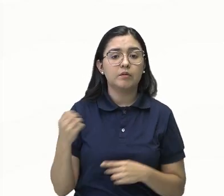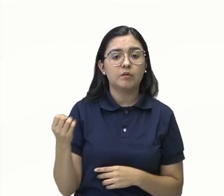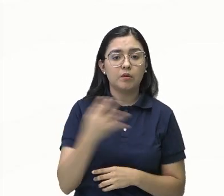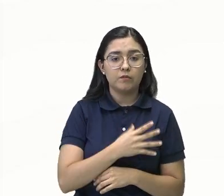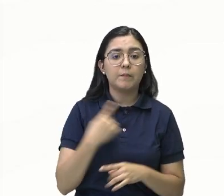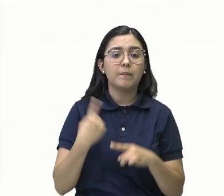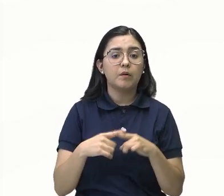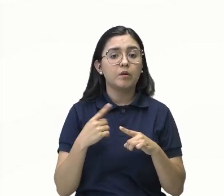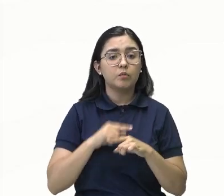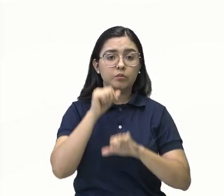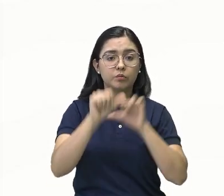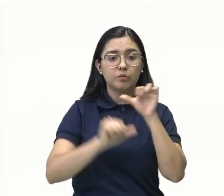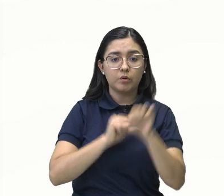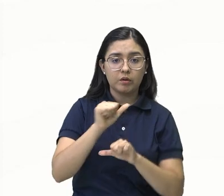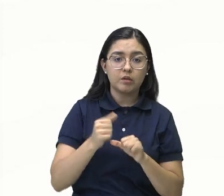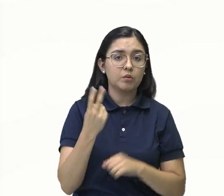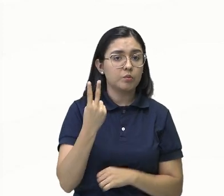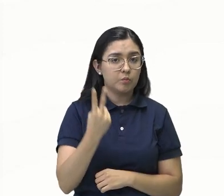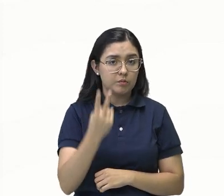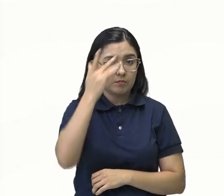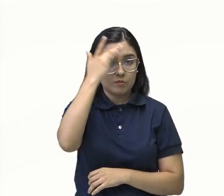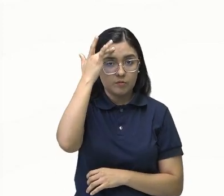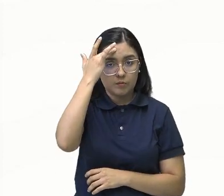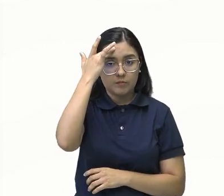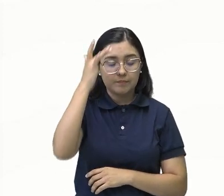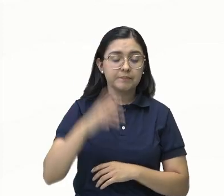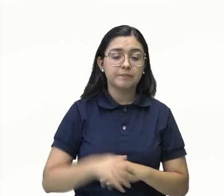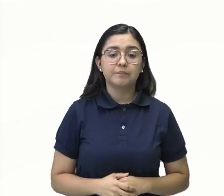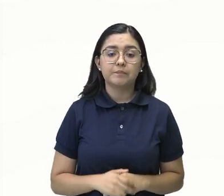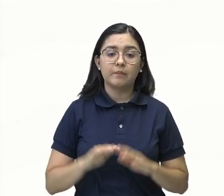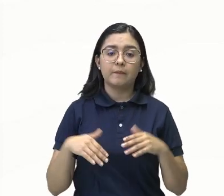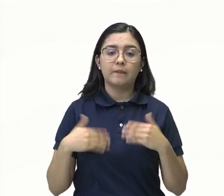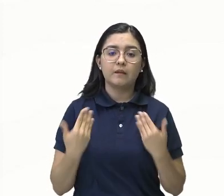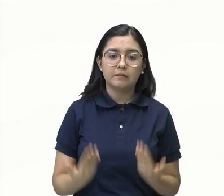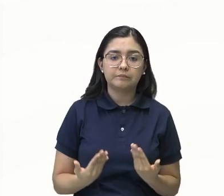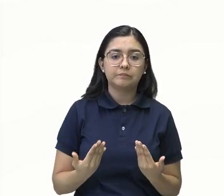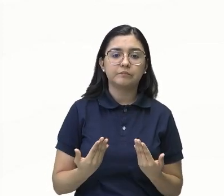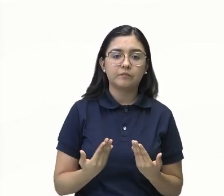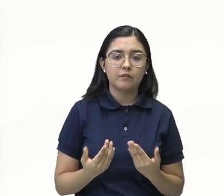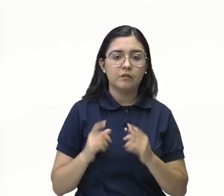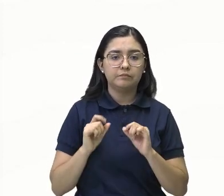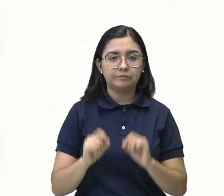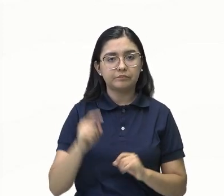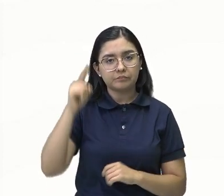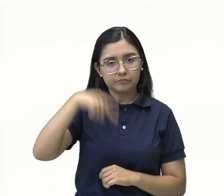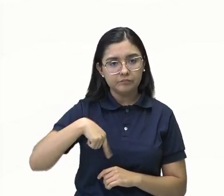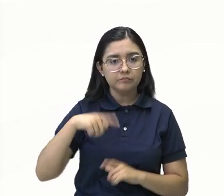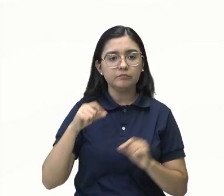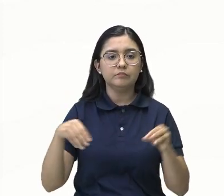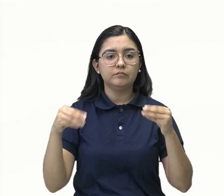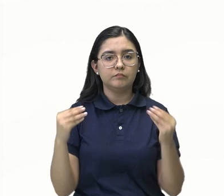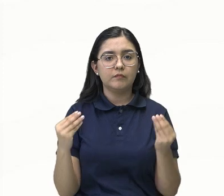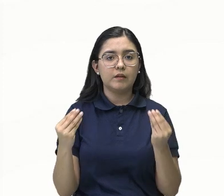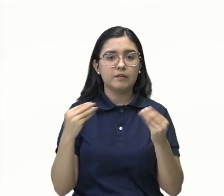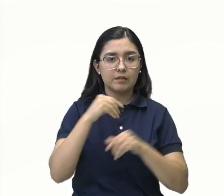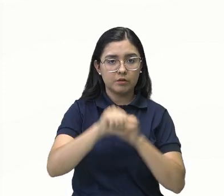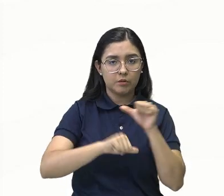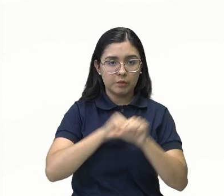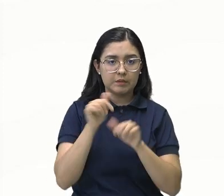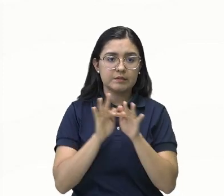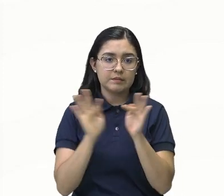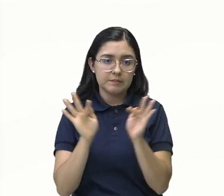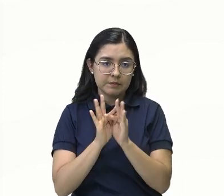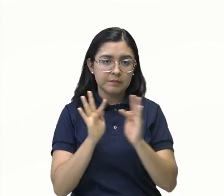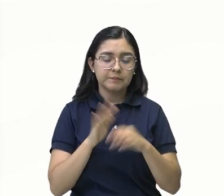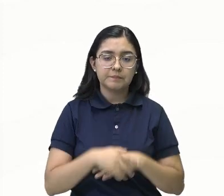Porque eu troquei dois elementos. Então, exatamente isso é a nossa permutação simples.